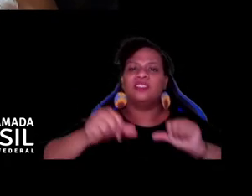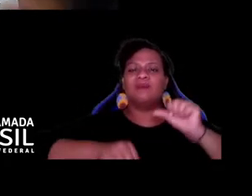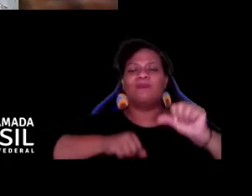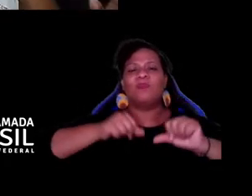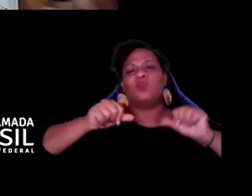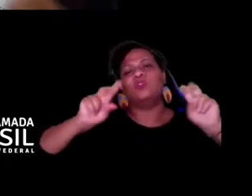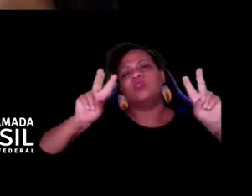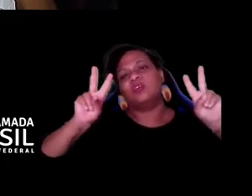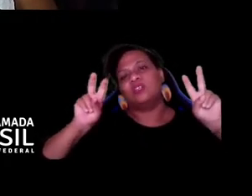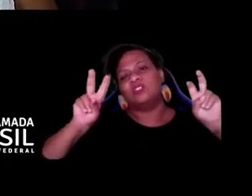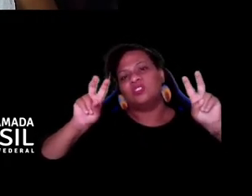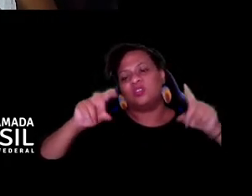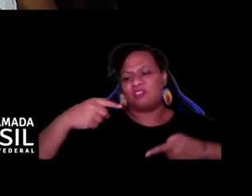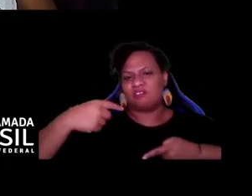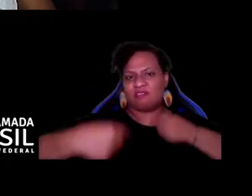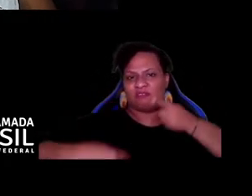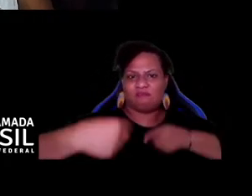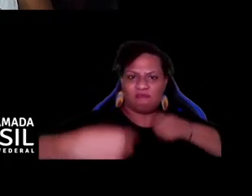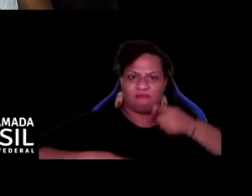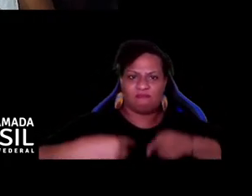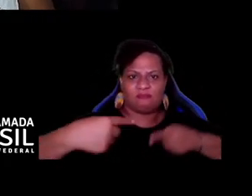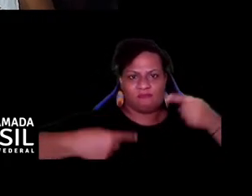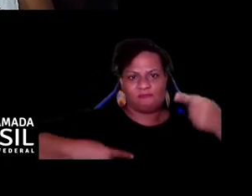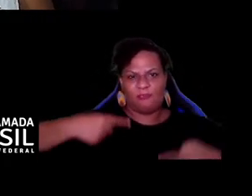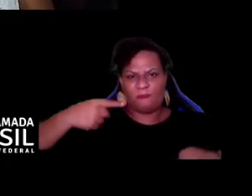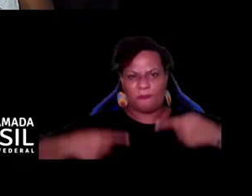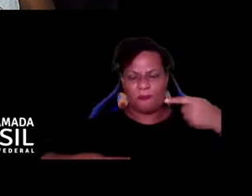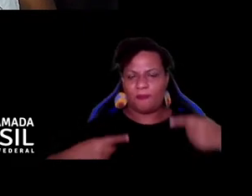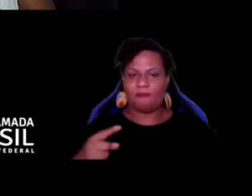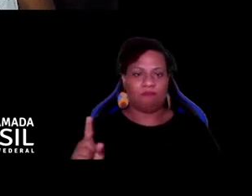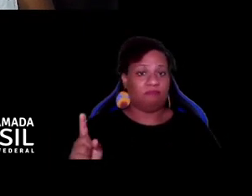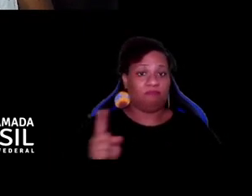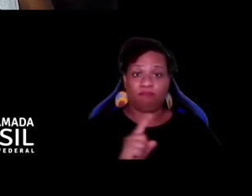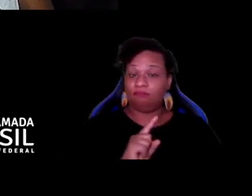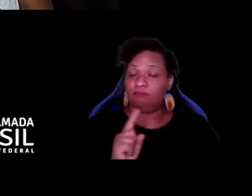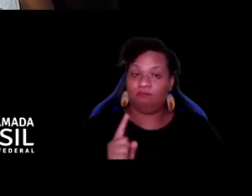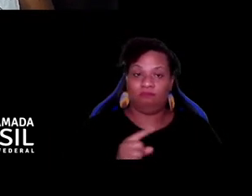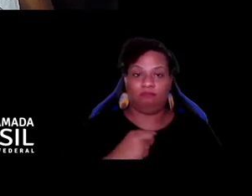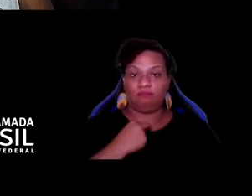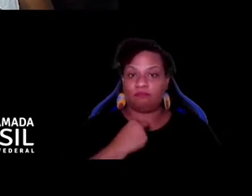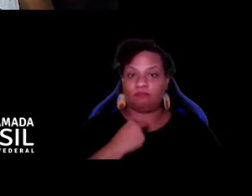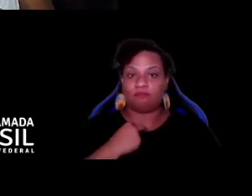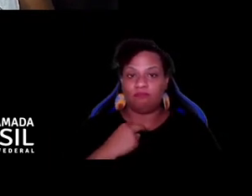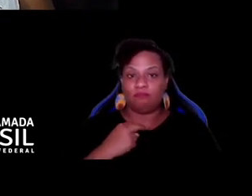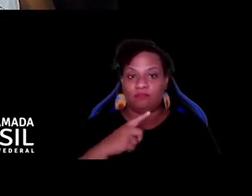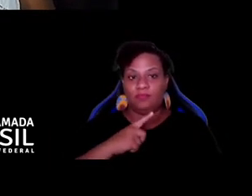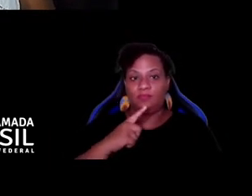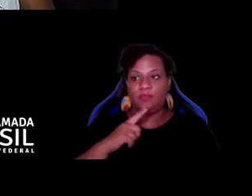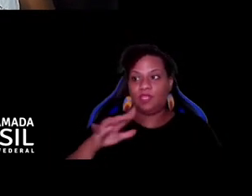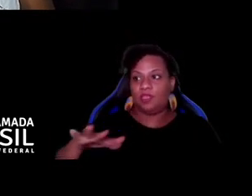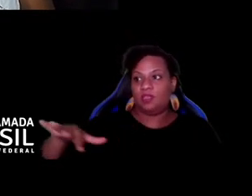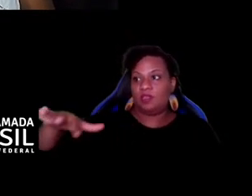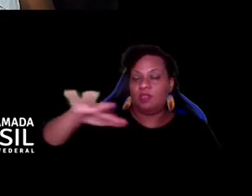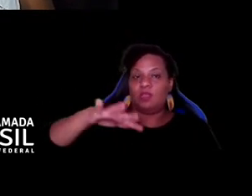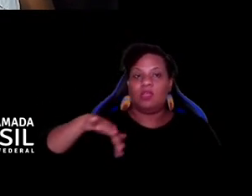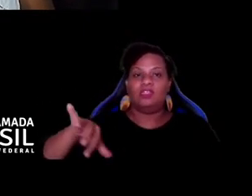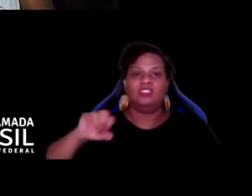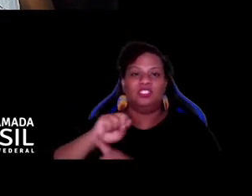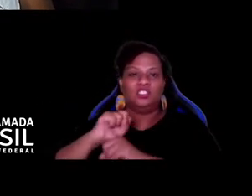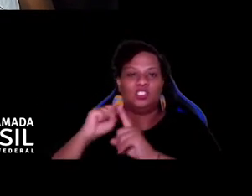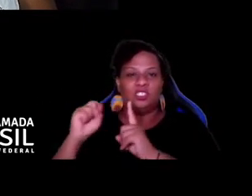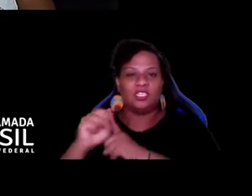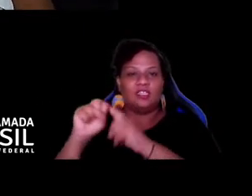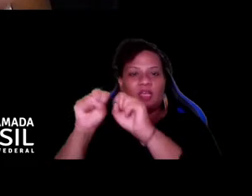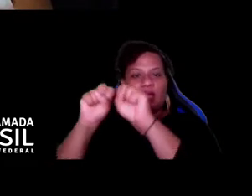de competitividade, né? Que muitas vezes o mercado impõe. Então, a